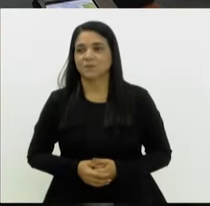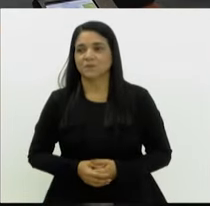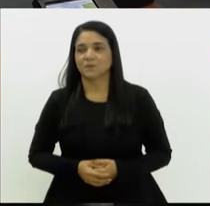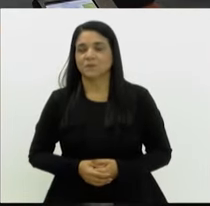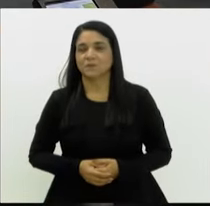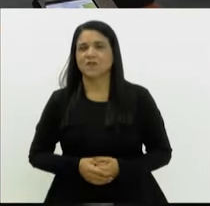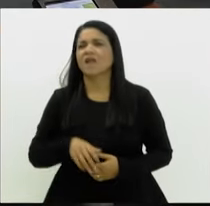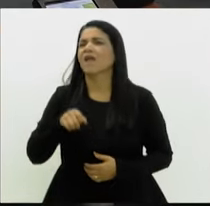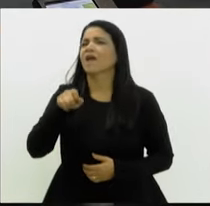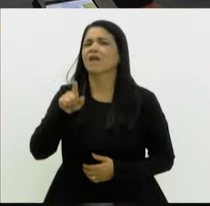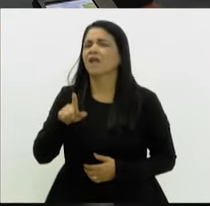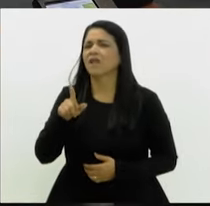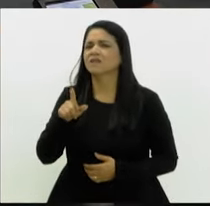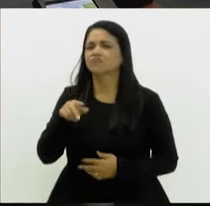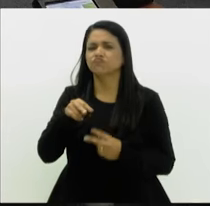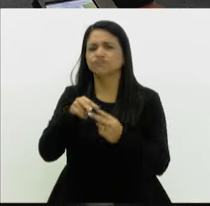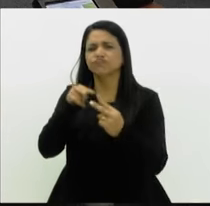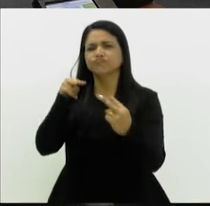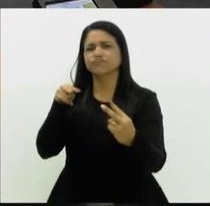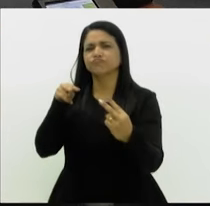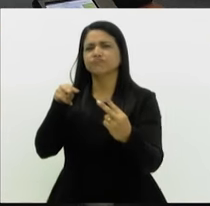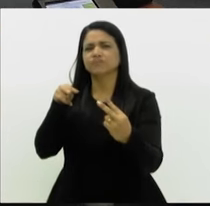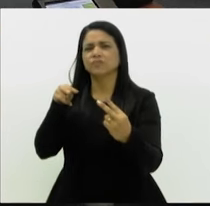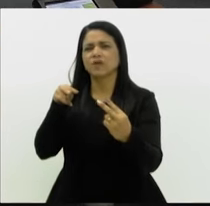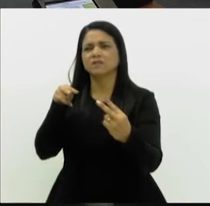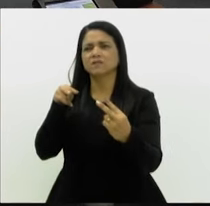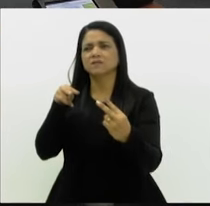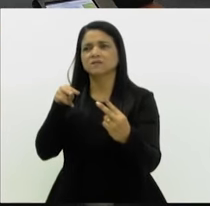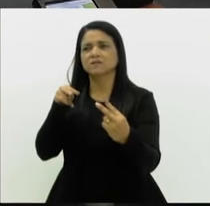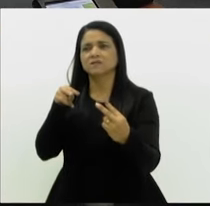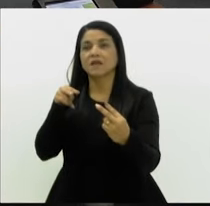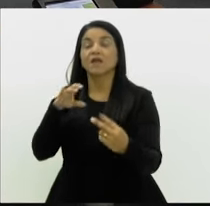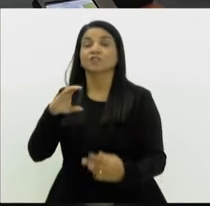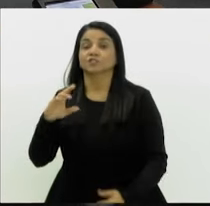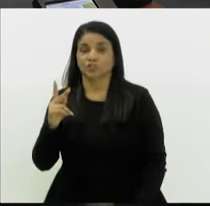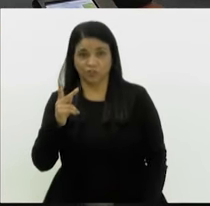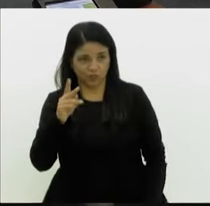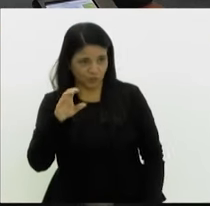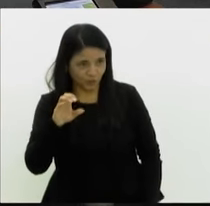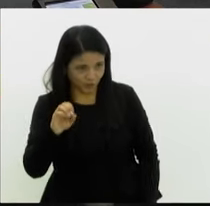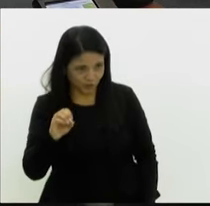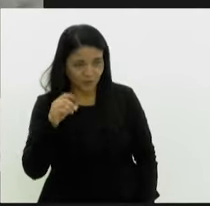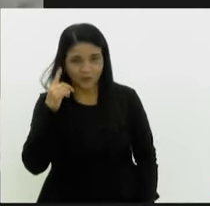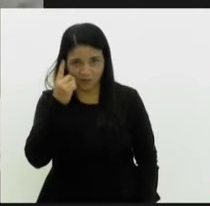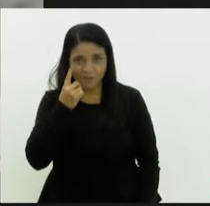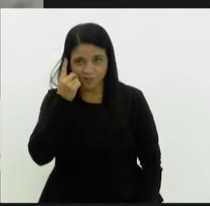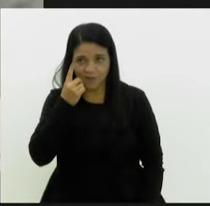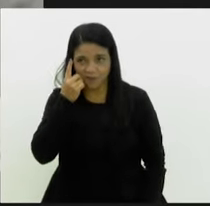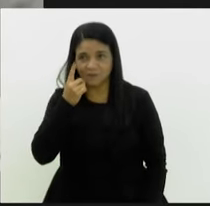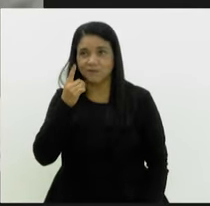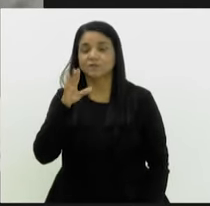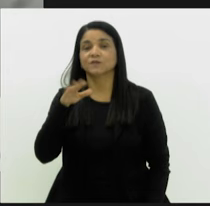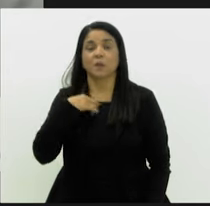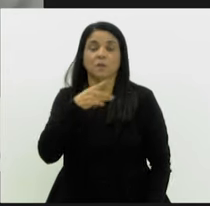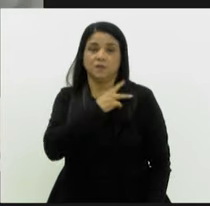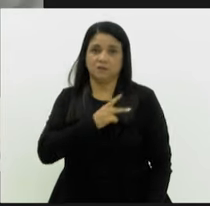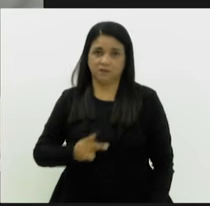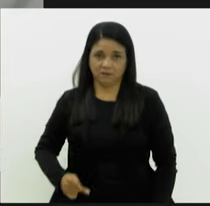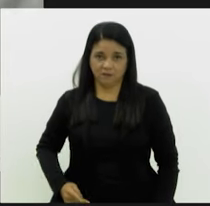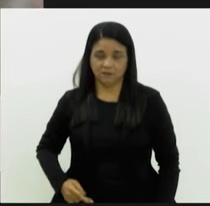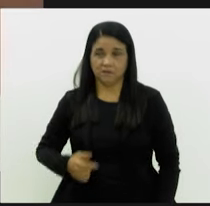Quem fala aí no online que eu não estou vendo? Chico? deputado Chico Machado. Desculpa. Deputado Chico Machado. Senhor